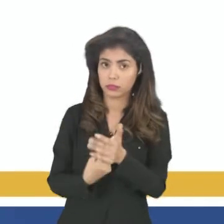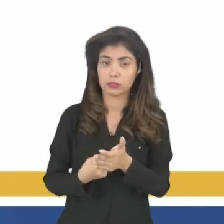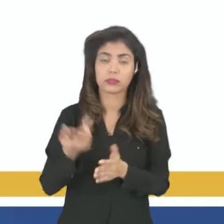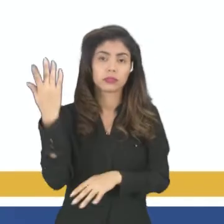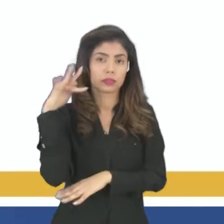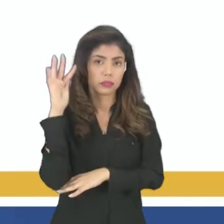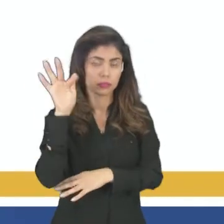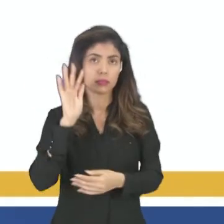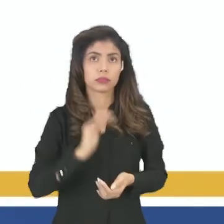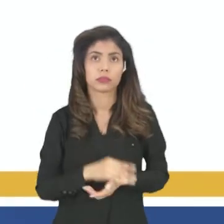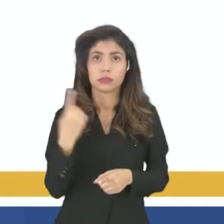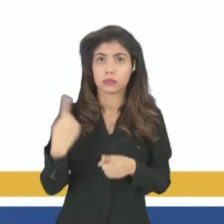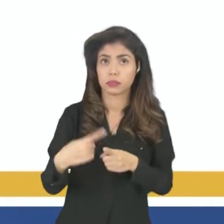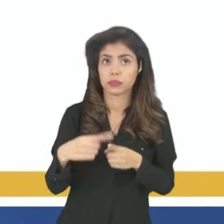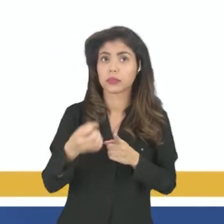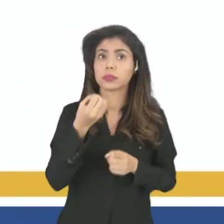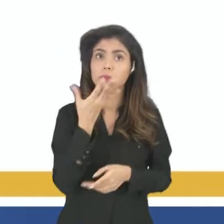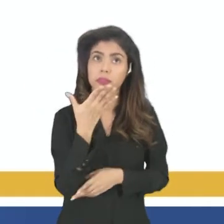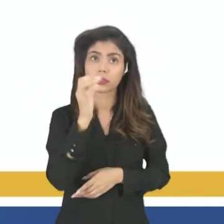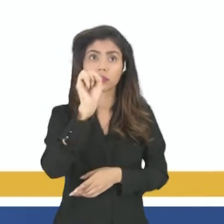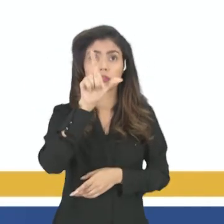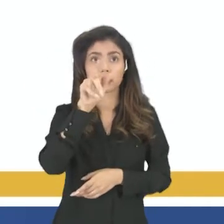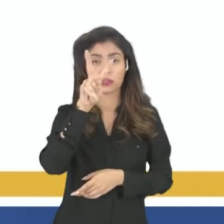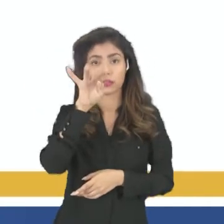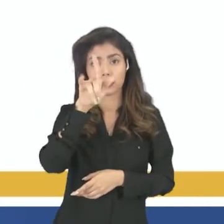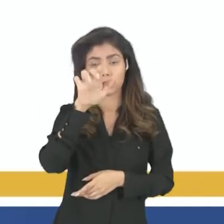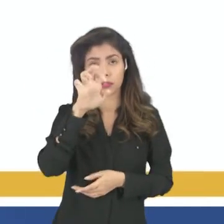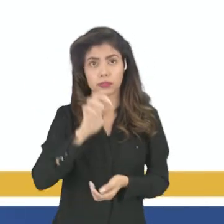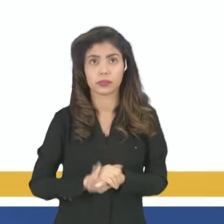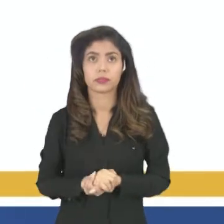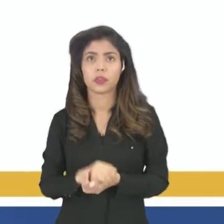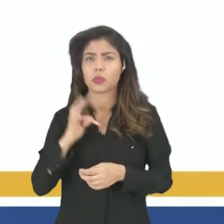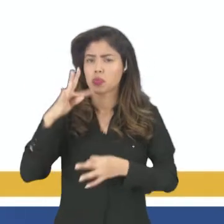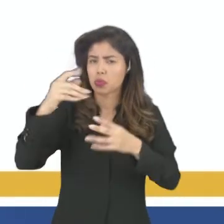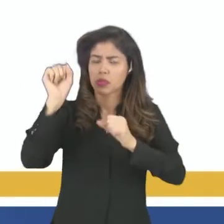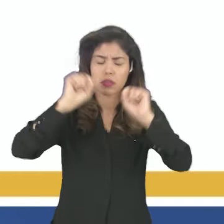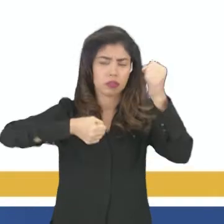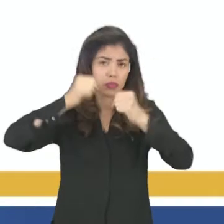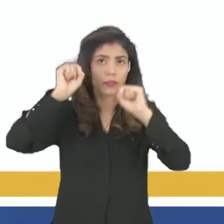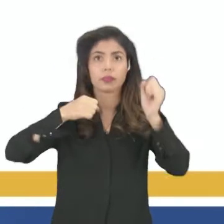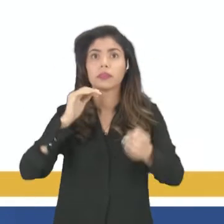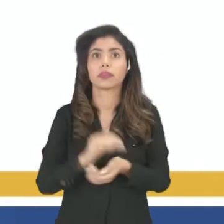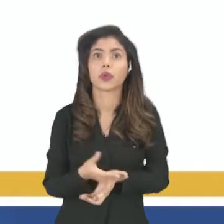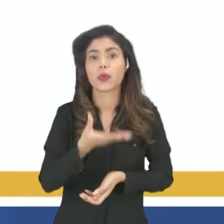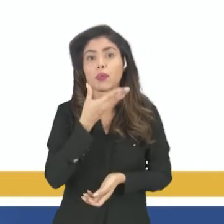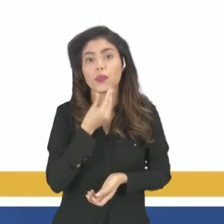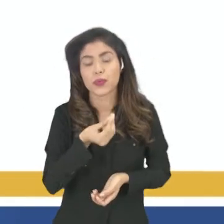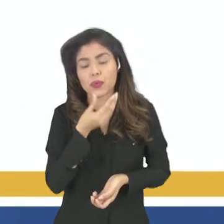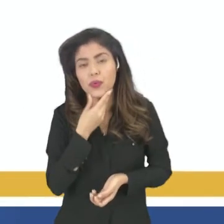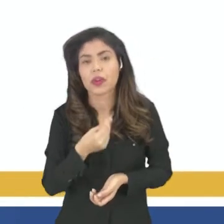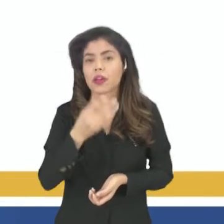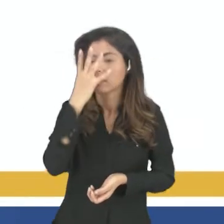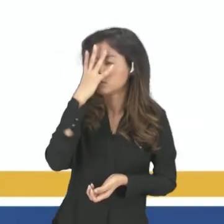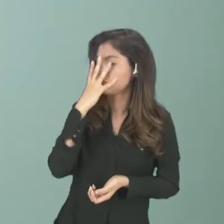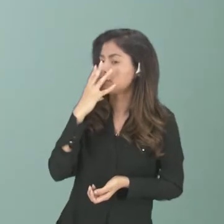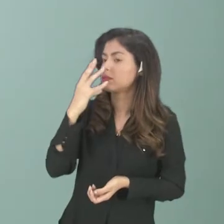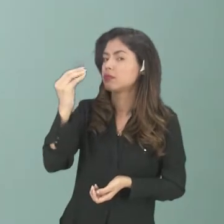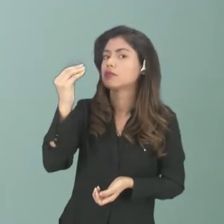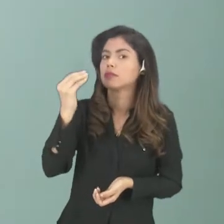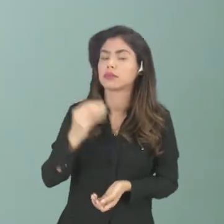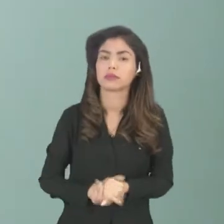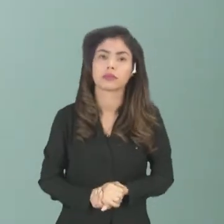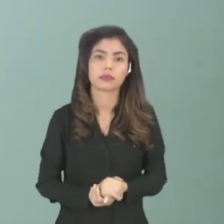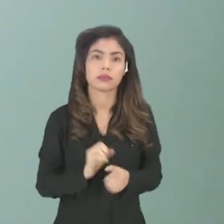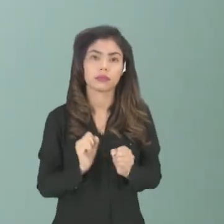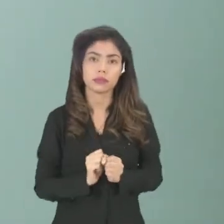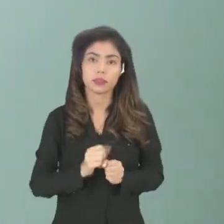fonte, porque esse tema do bom selvagem, ele passa por toda a indústria cultural. É a história do menino lobo, um menino que